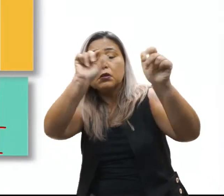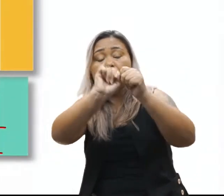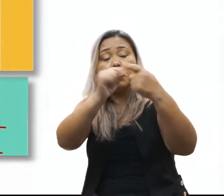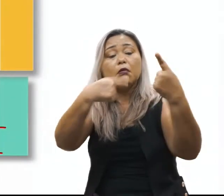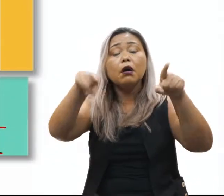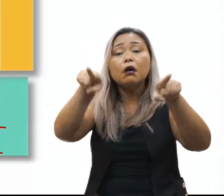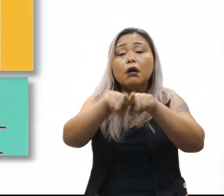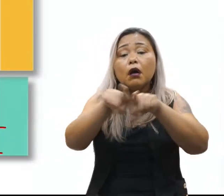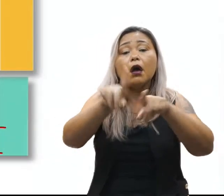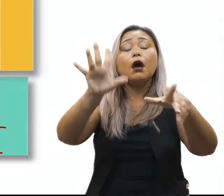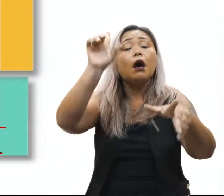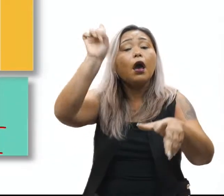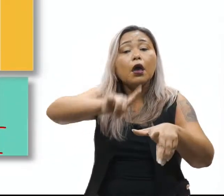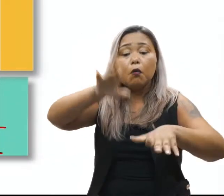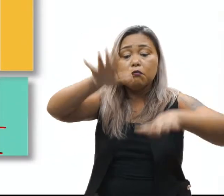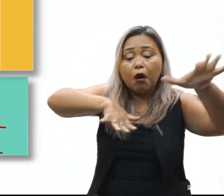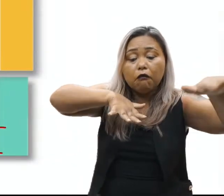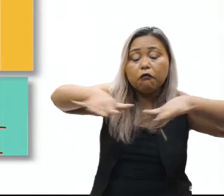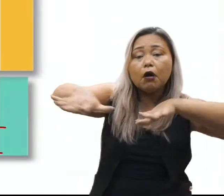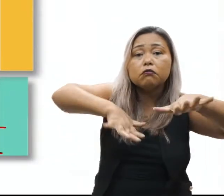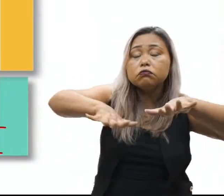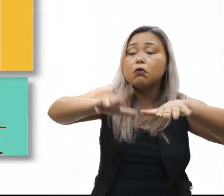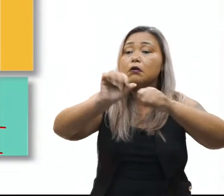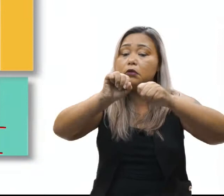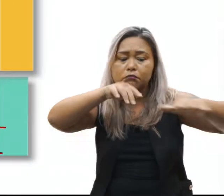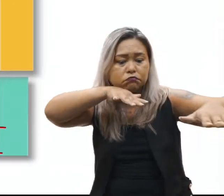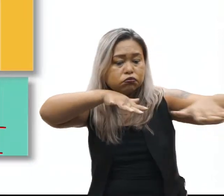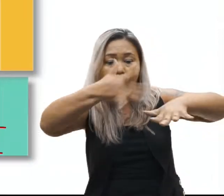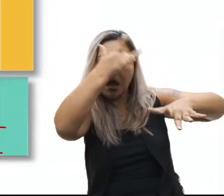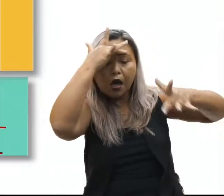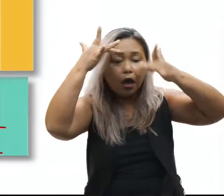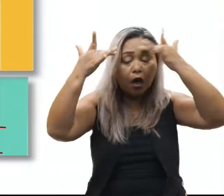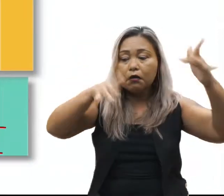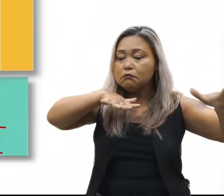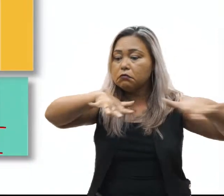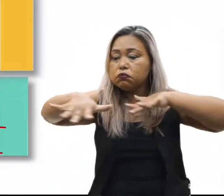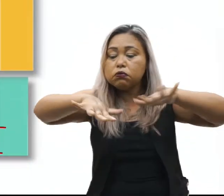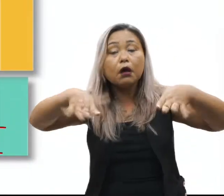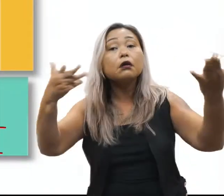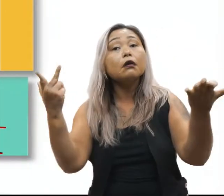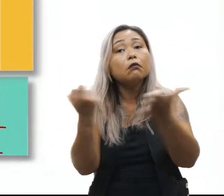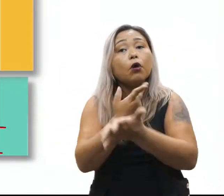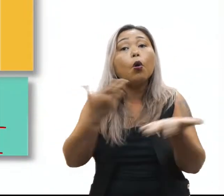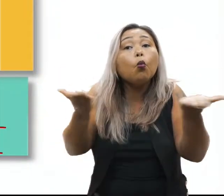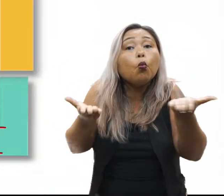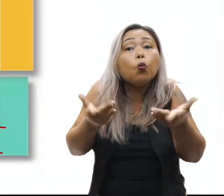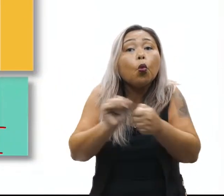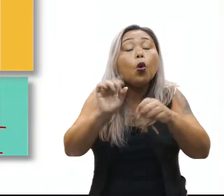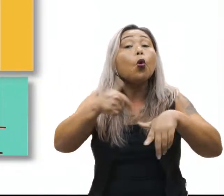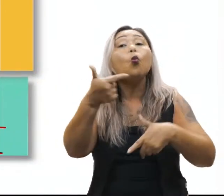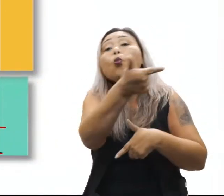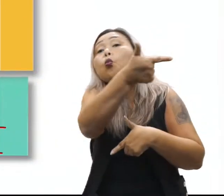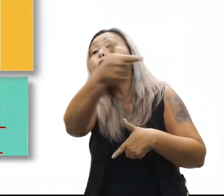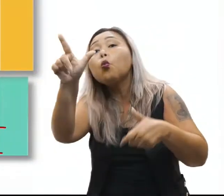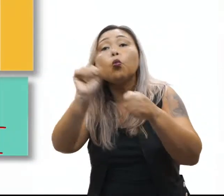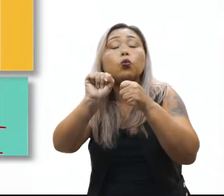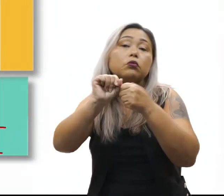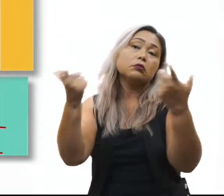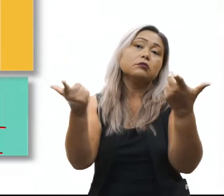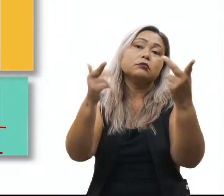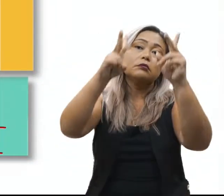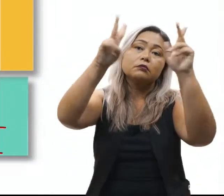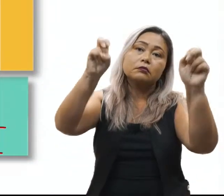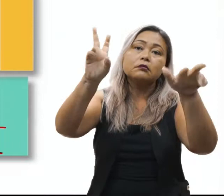os intensos movimentos de imigração que têm acontecido na atualidade, entre outras questões,